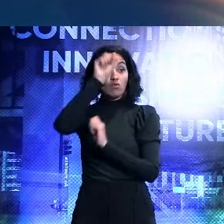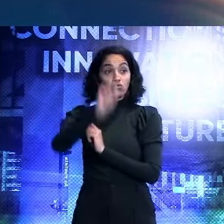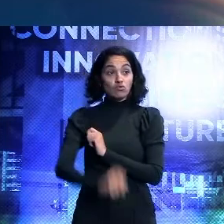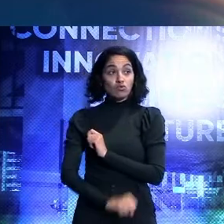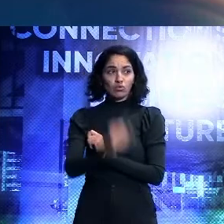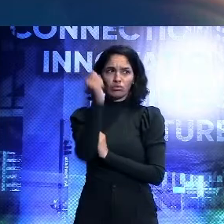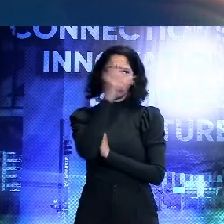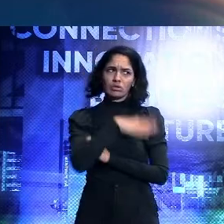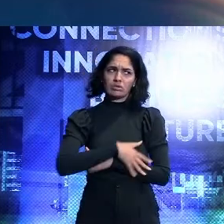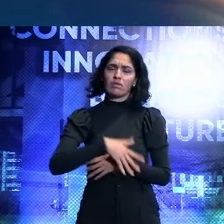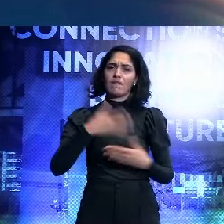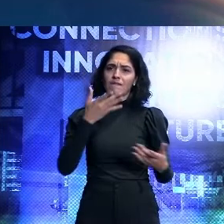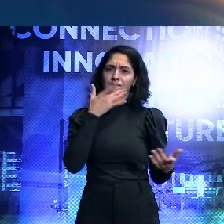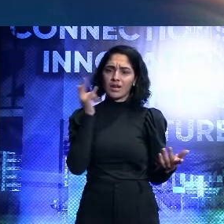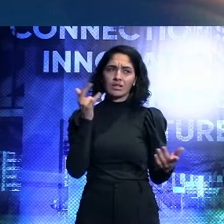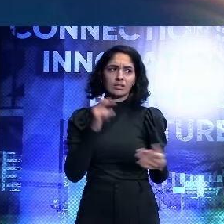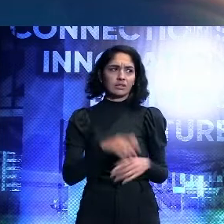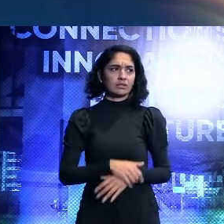muito fácil.